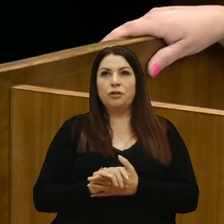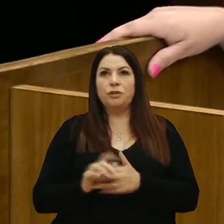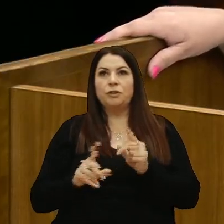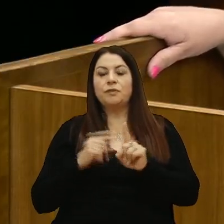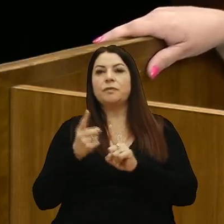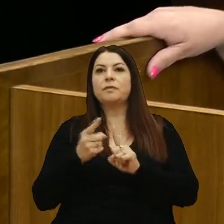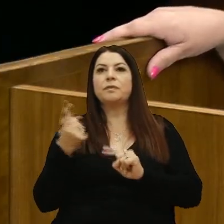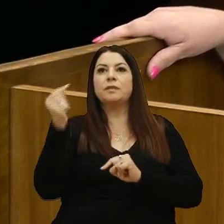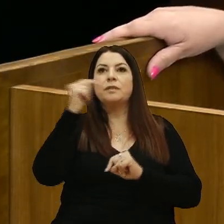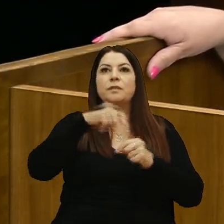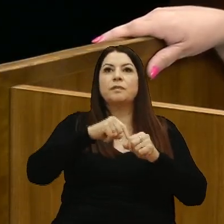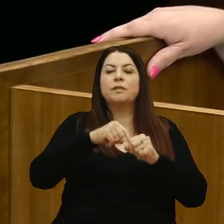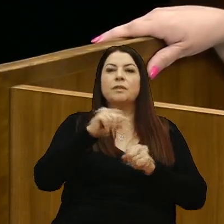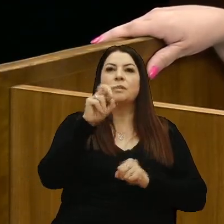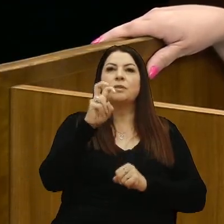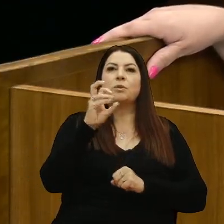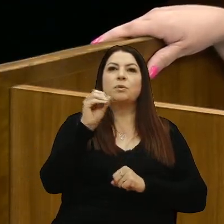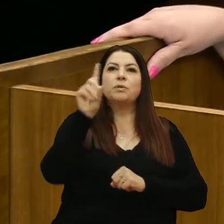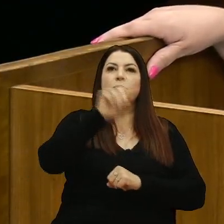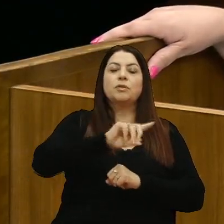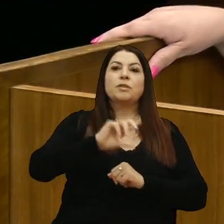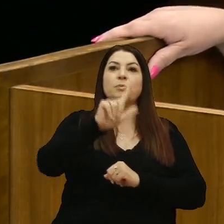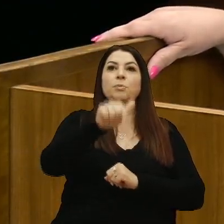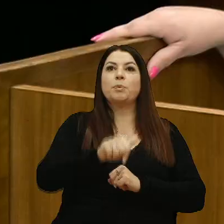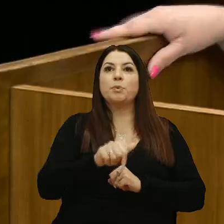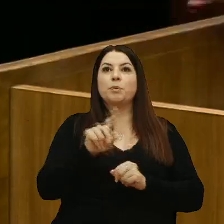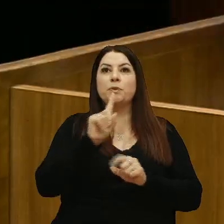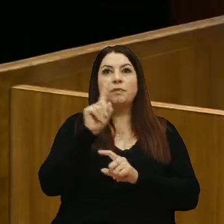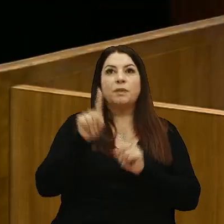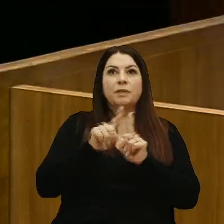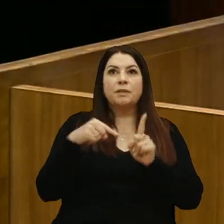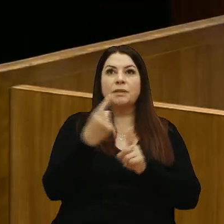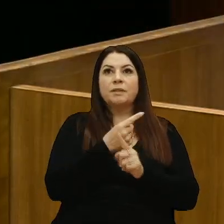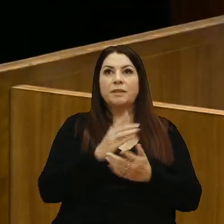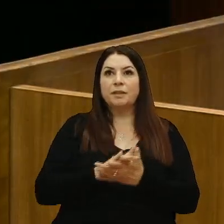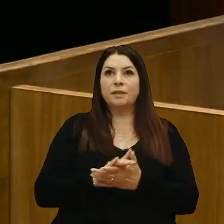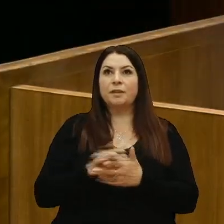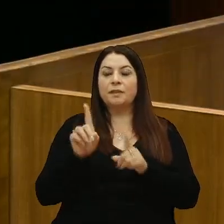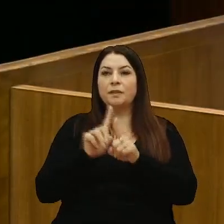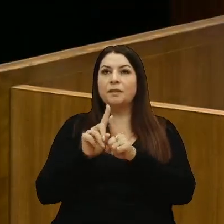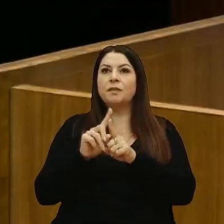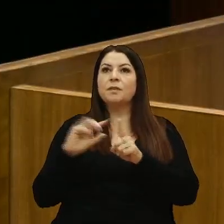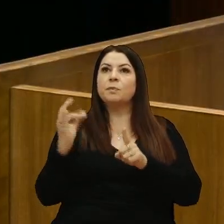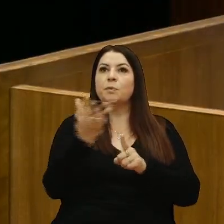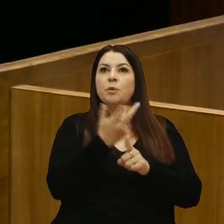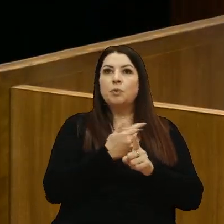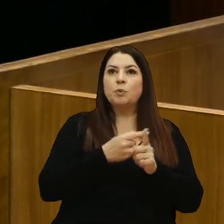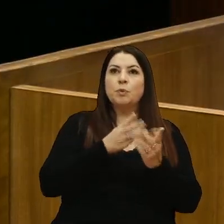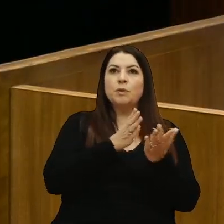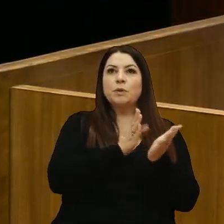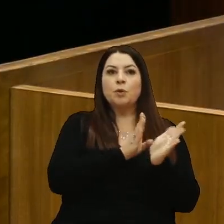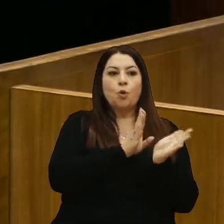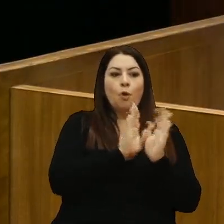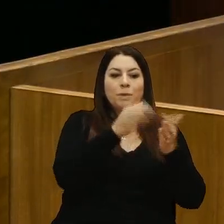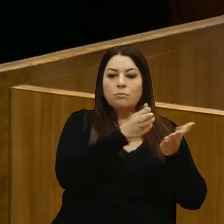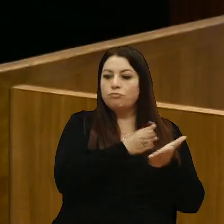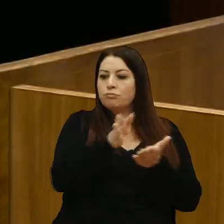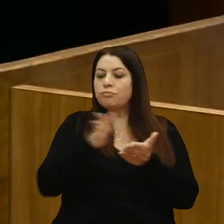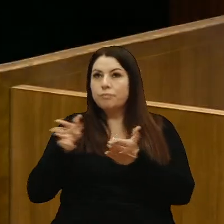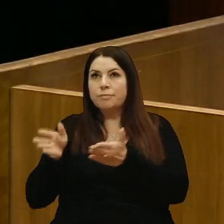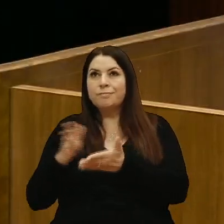essa casa 50 dias depois, a partir de ter passado novamente por todas as comissões.